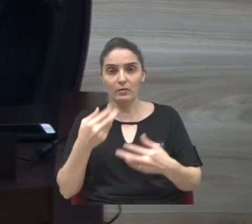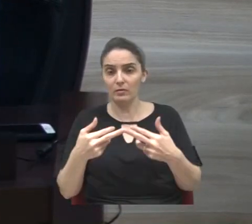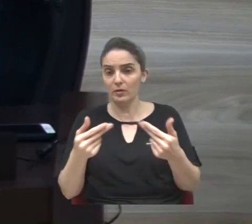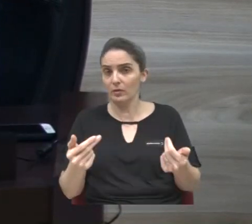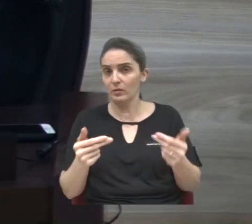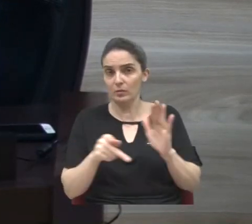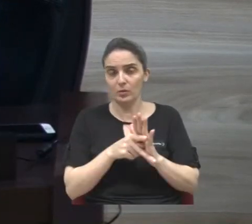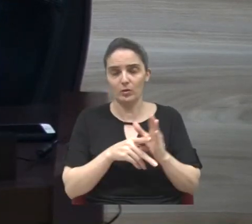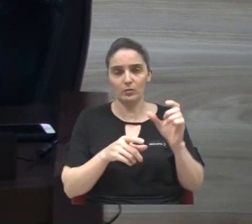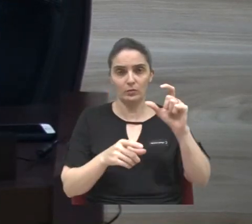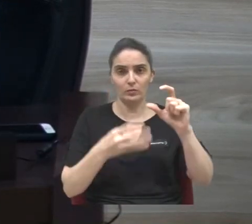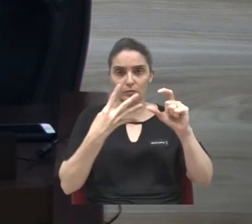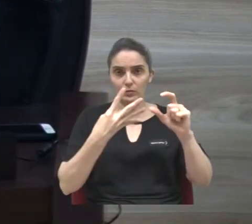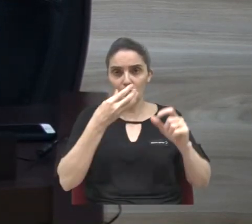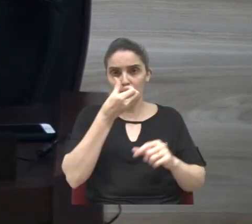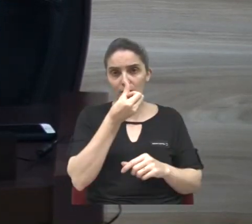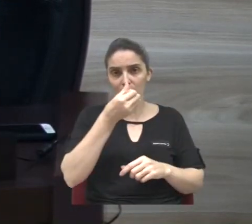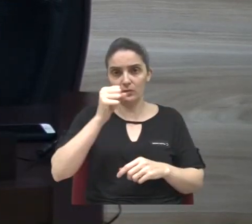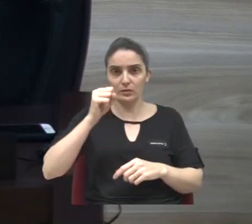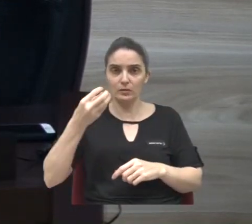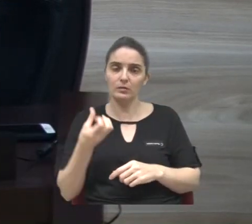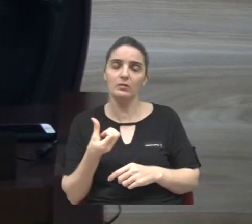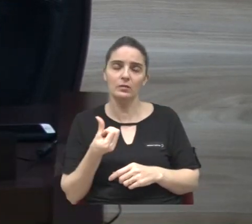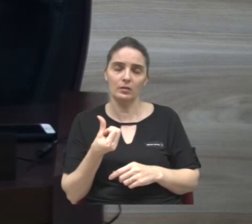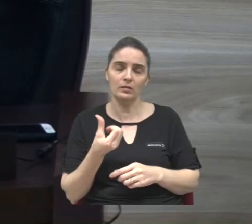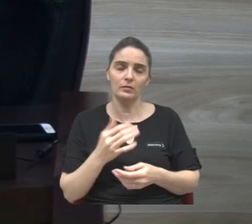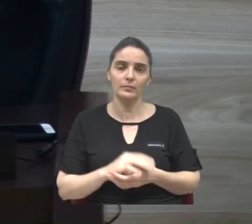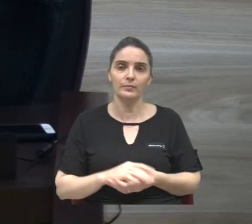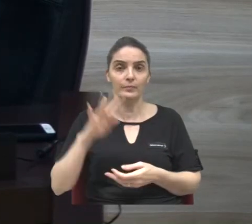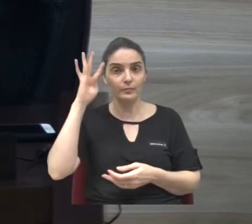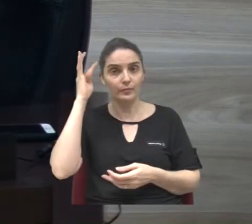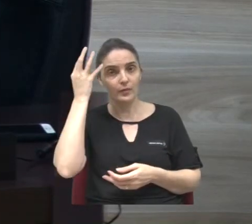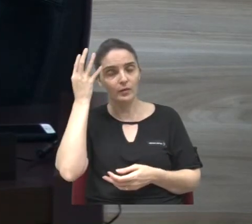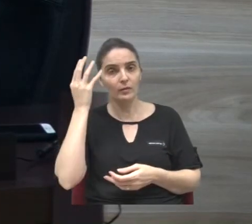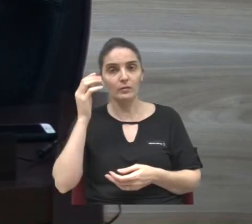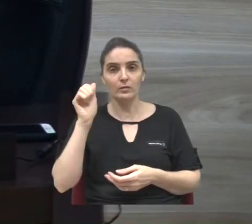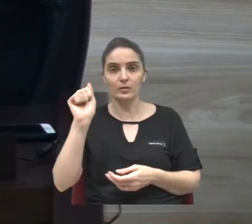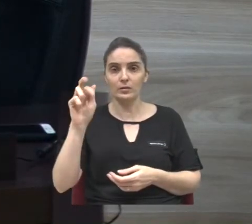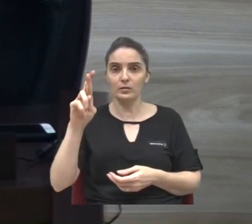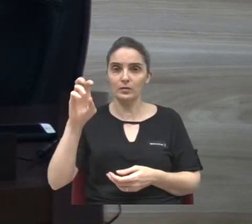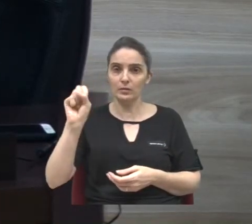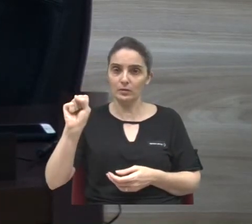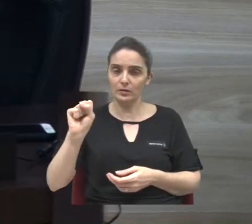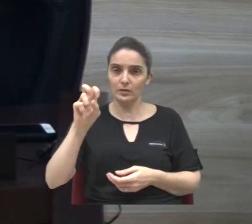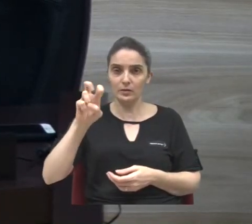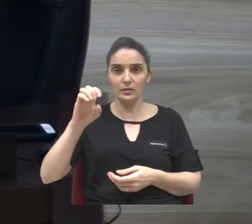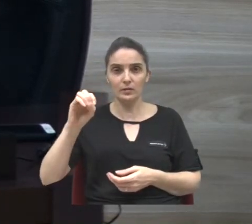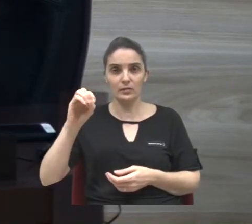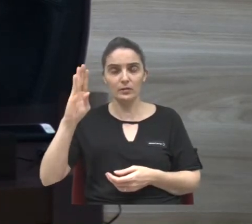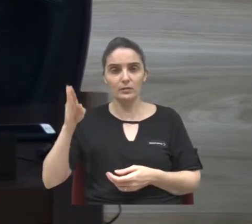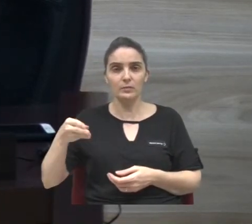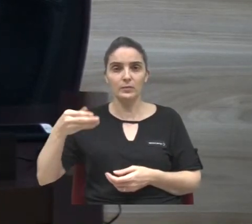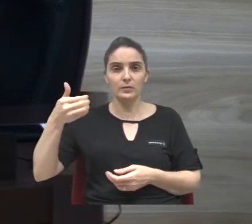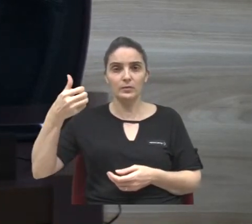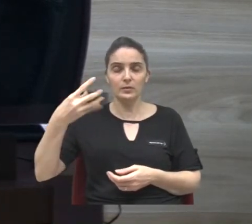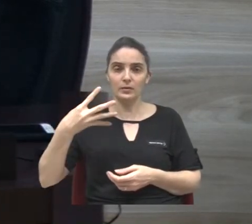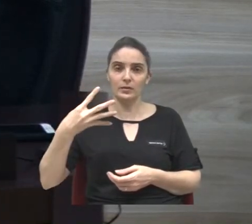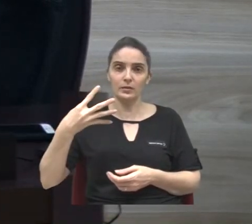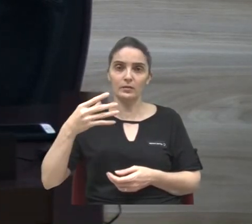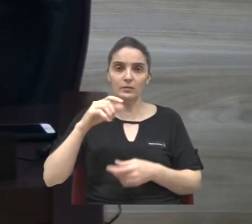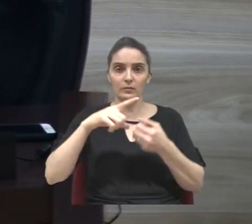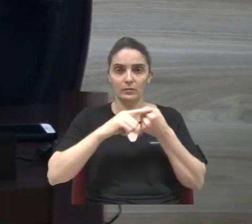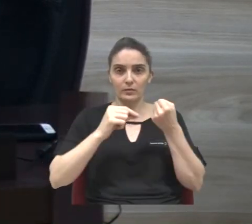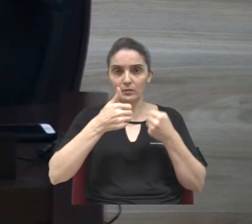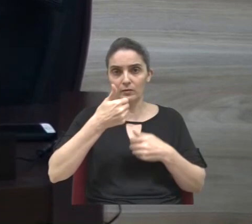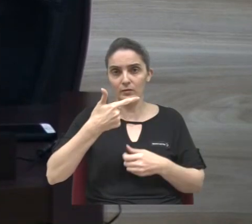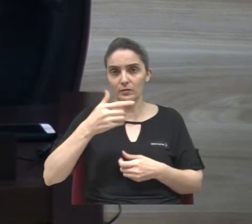folha 686. A Resolução Áreas PCJ, número 50/2014, em seu artigo 120,